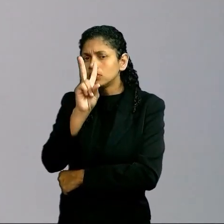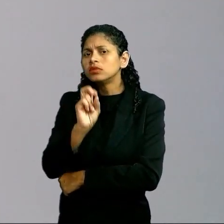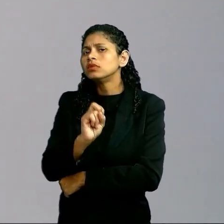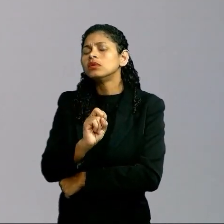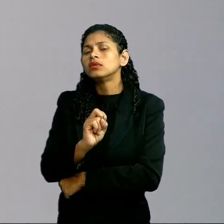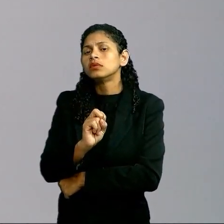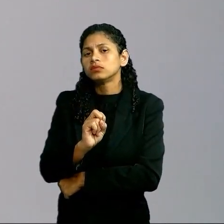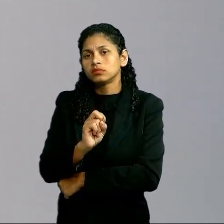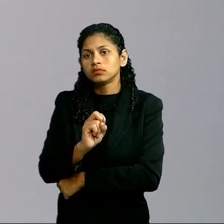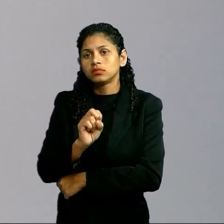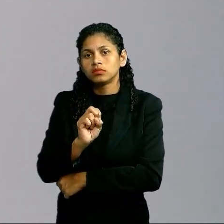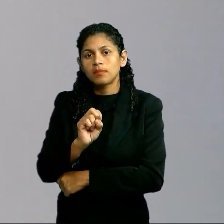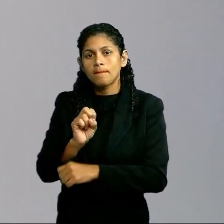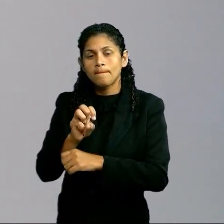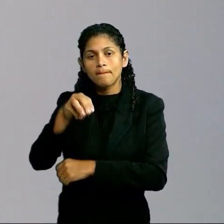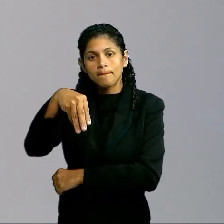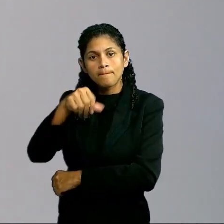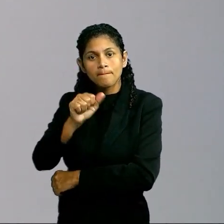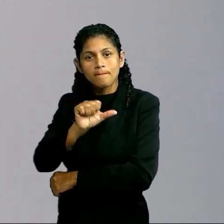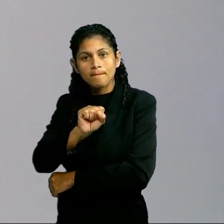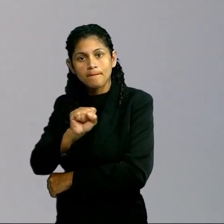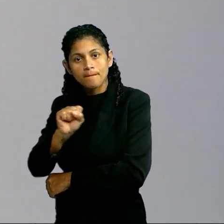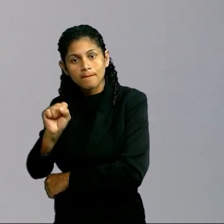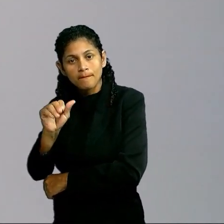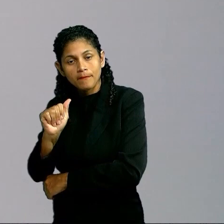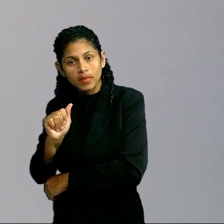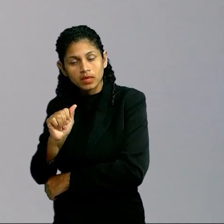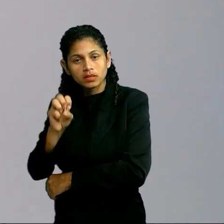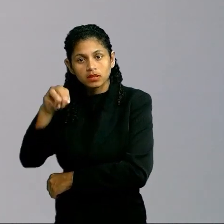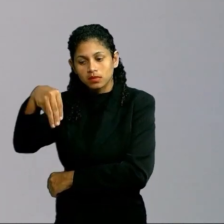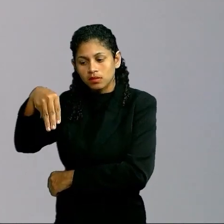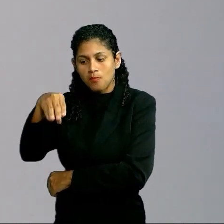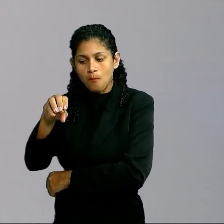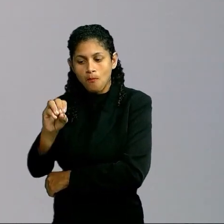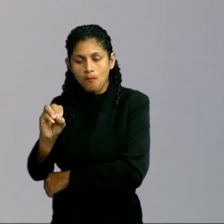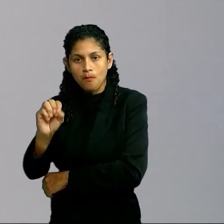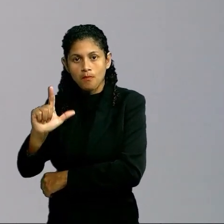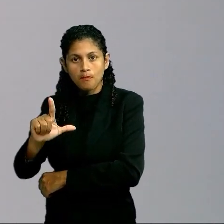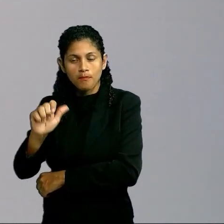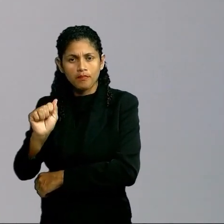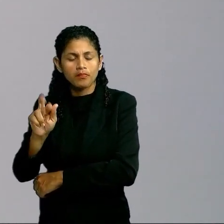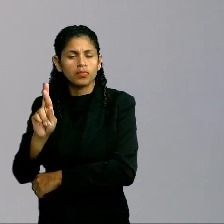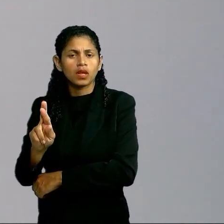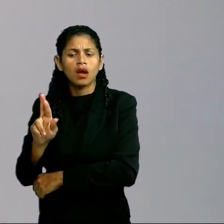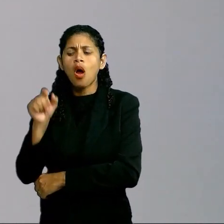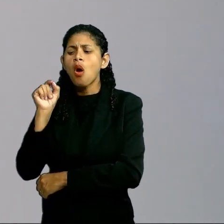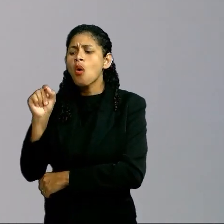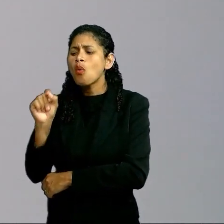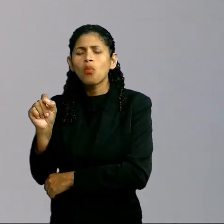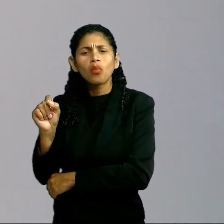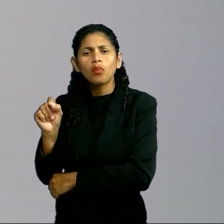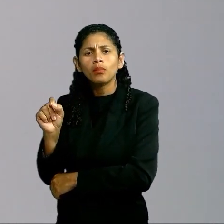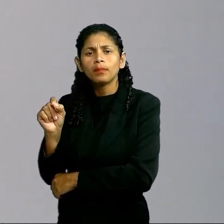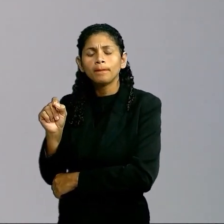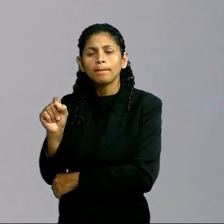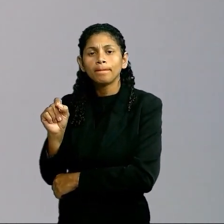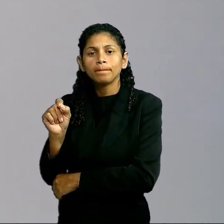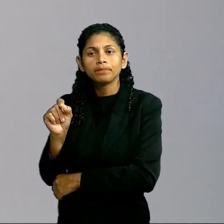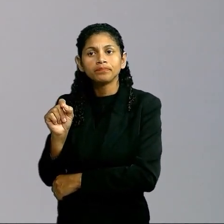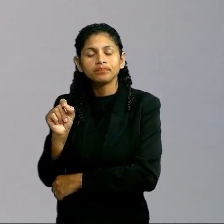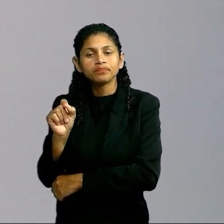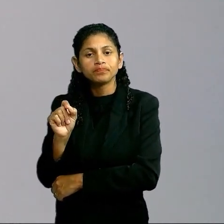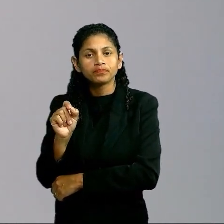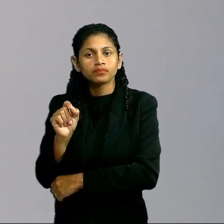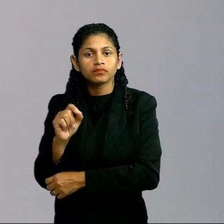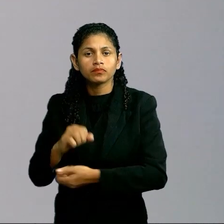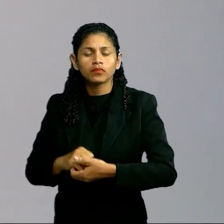ou molecular, tem alguns autores que preferem utilizar esse termo, é o quê? É, na realidade,